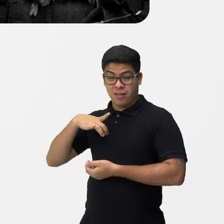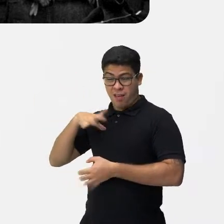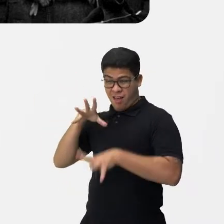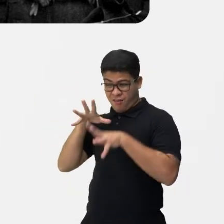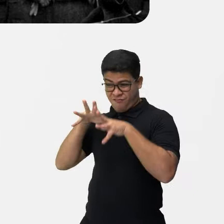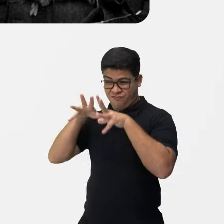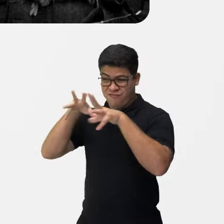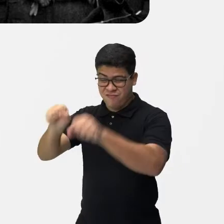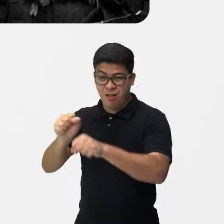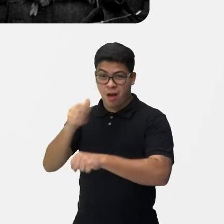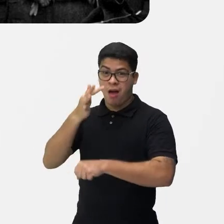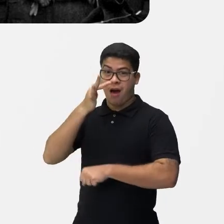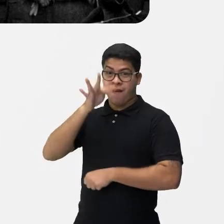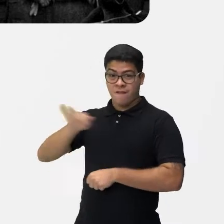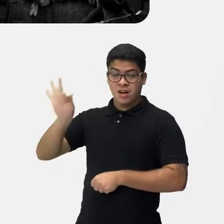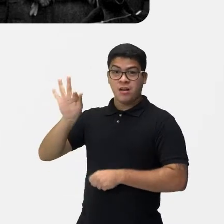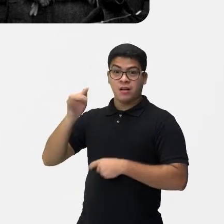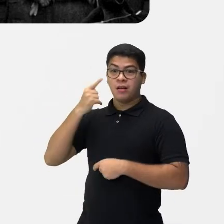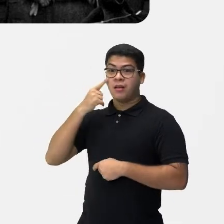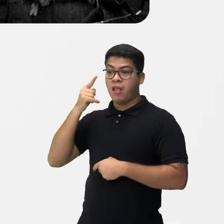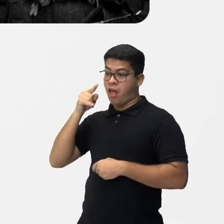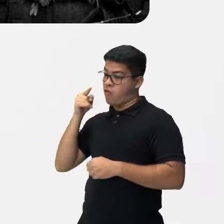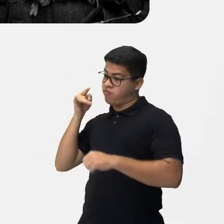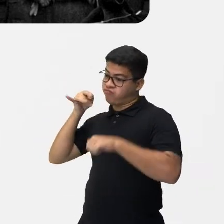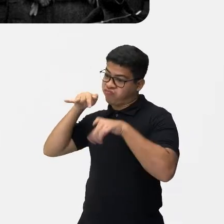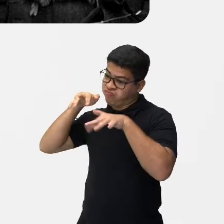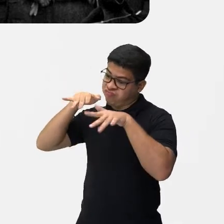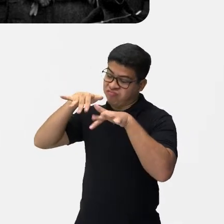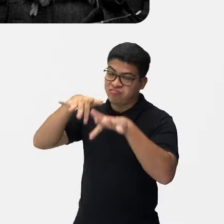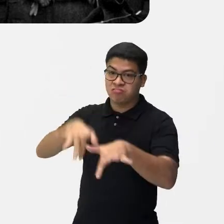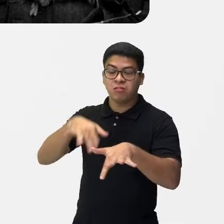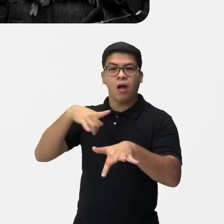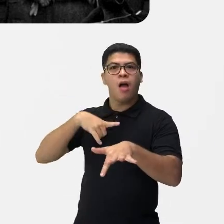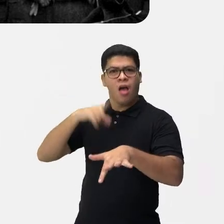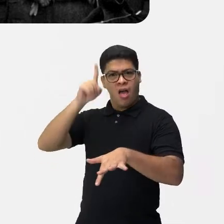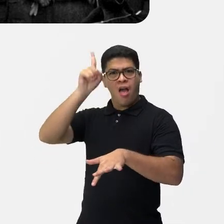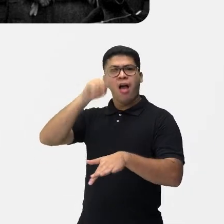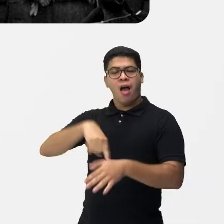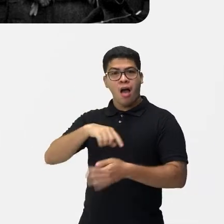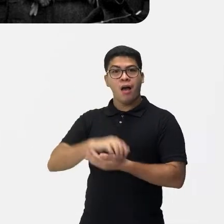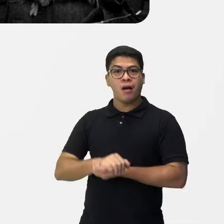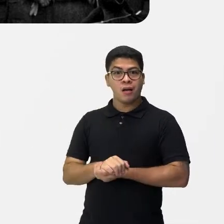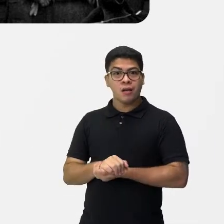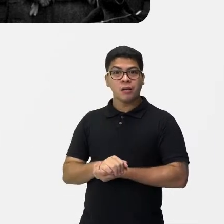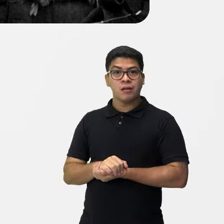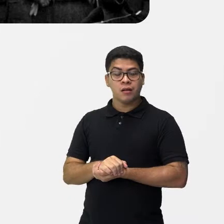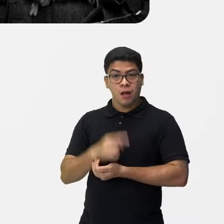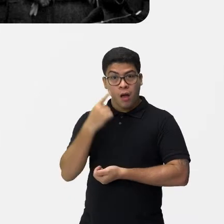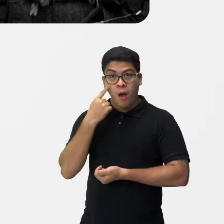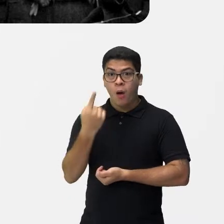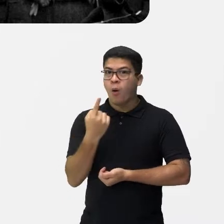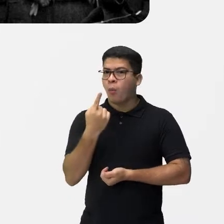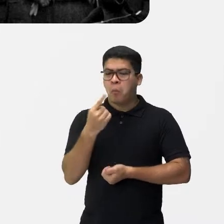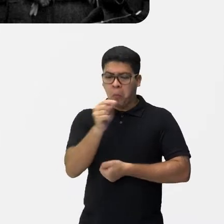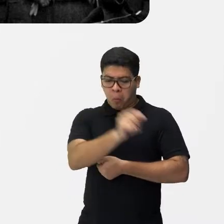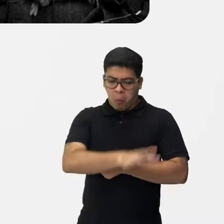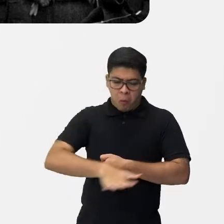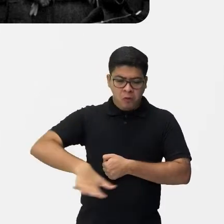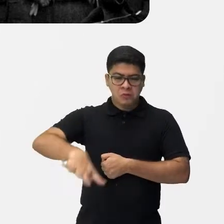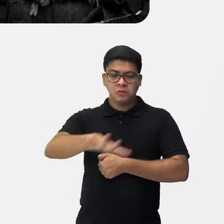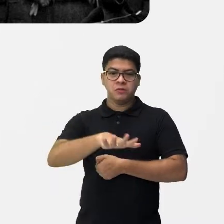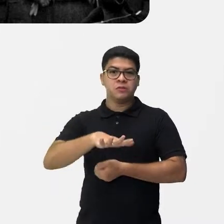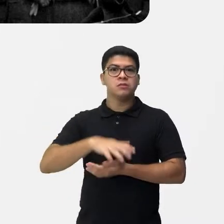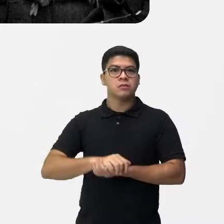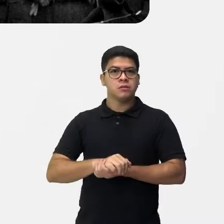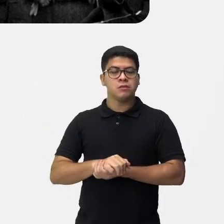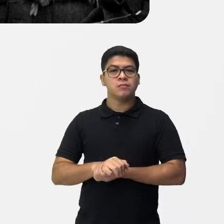suas inimigas ali na guerra, né? Uma das principais potências europeias, e ele invade o território francês,